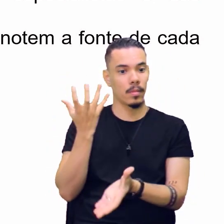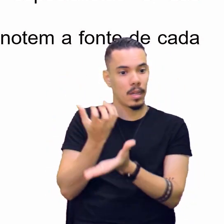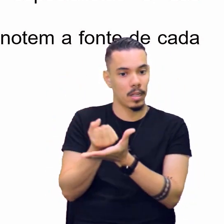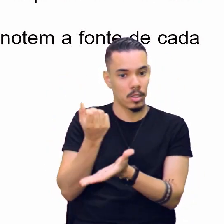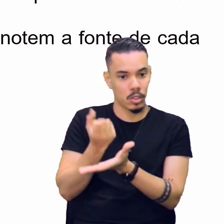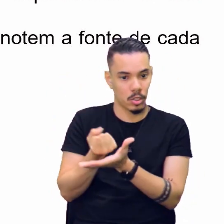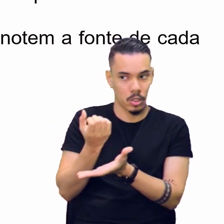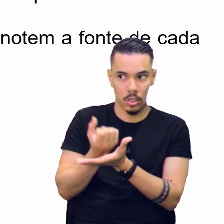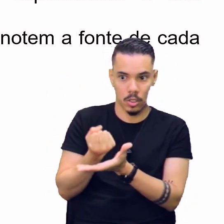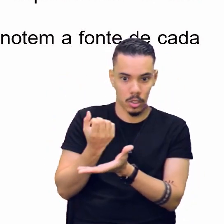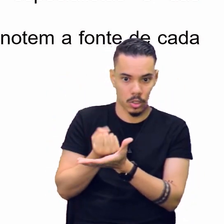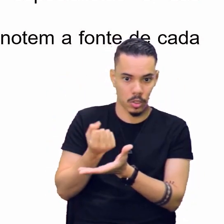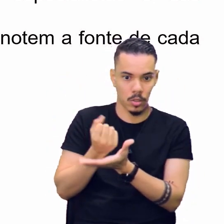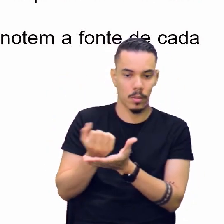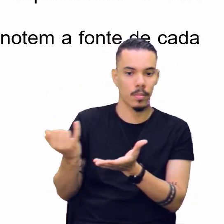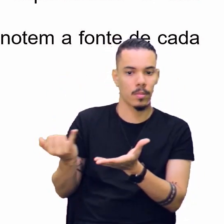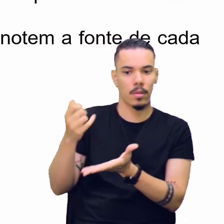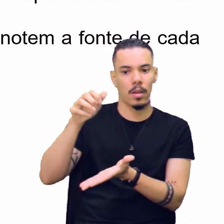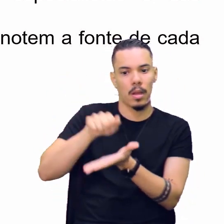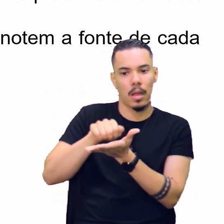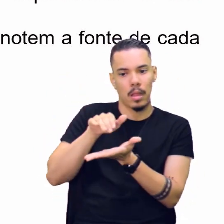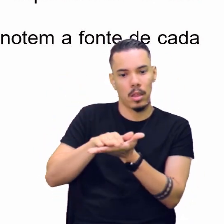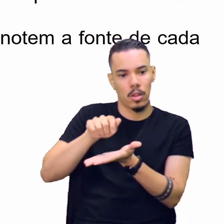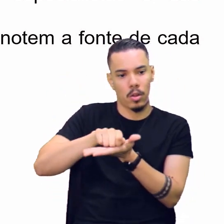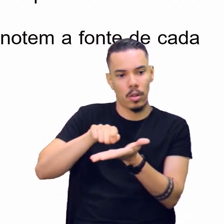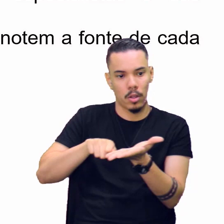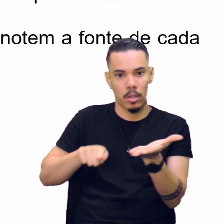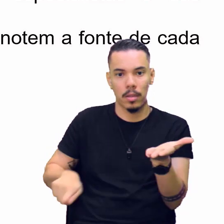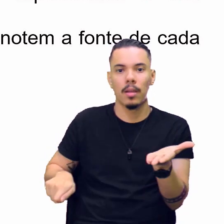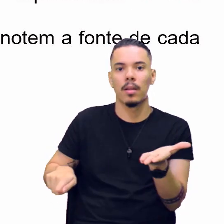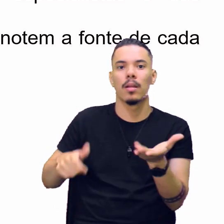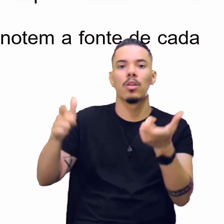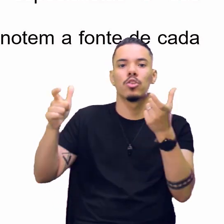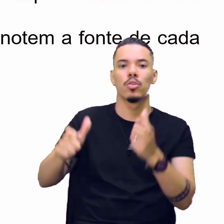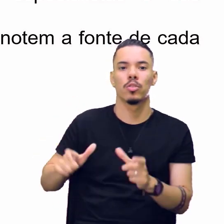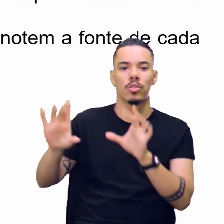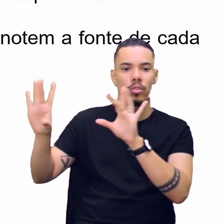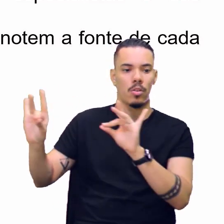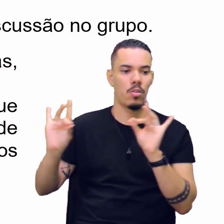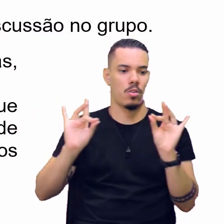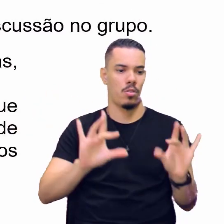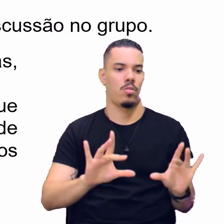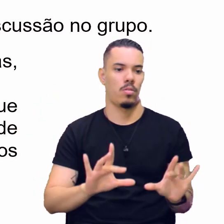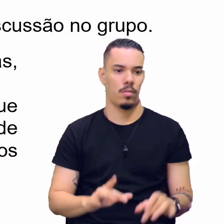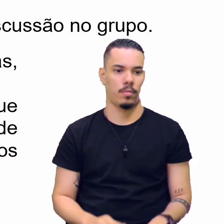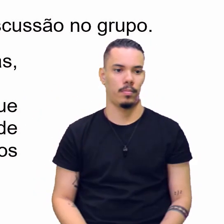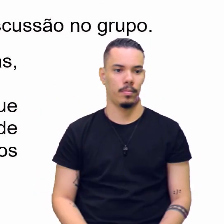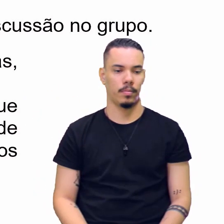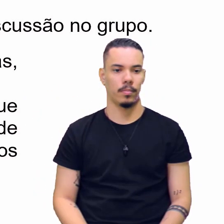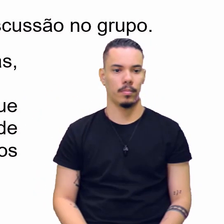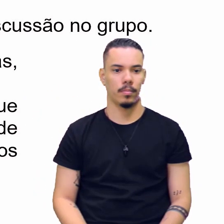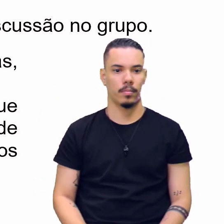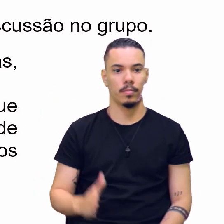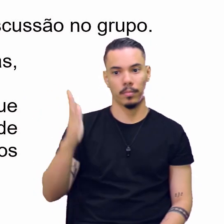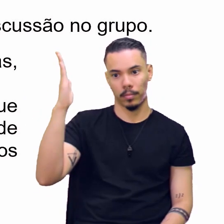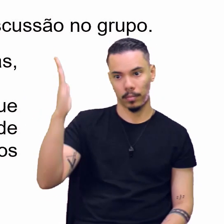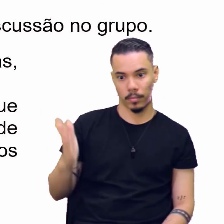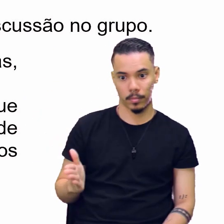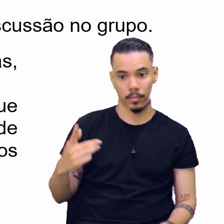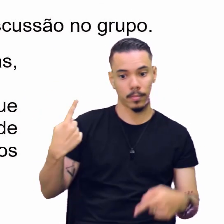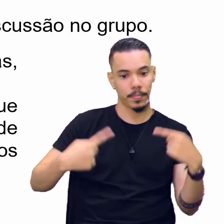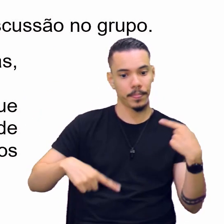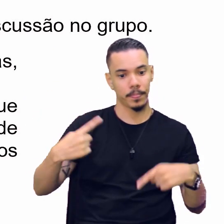registro que considerarem importantes e anote a fonte de cada um deles. Aí, tá aqui a